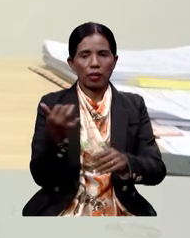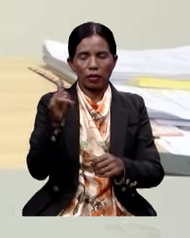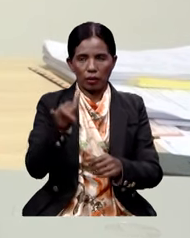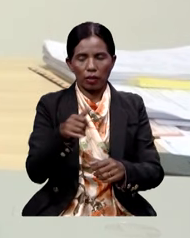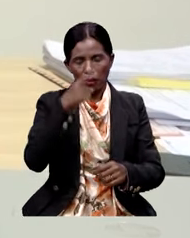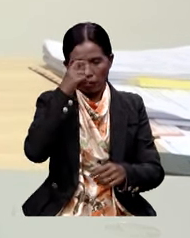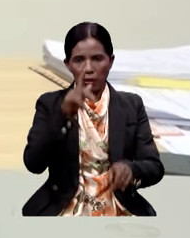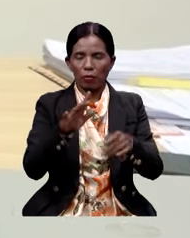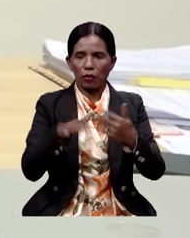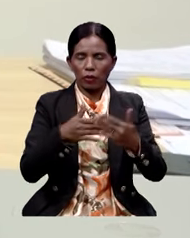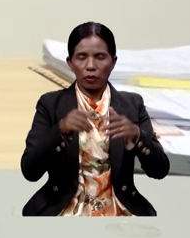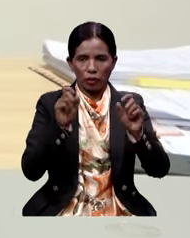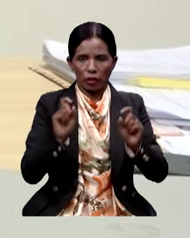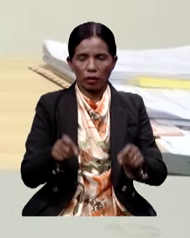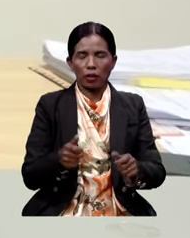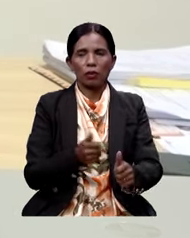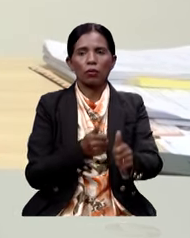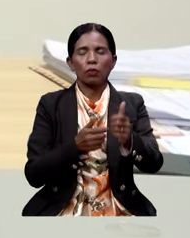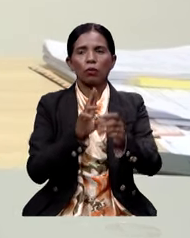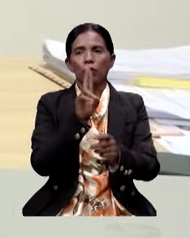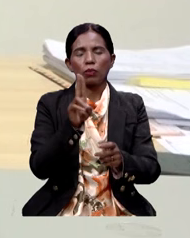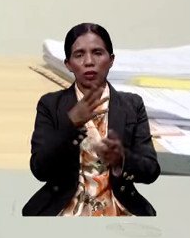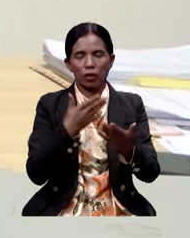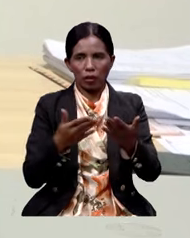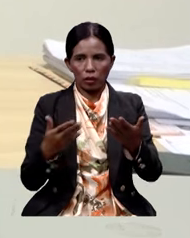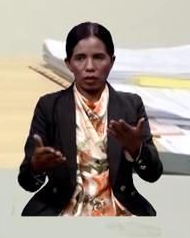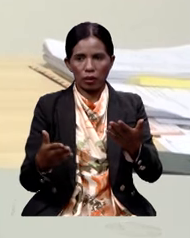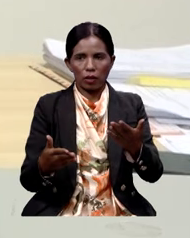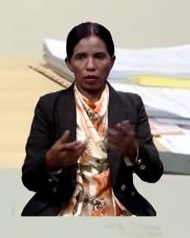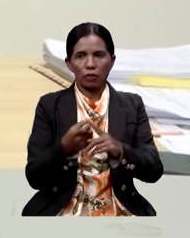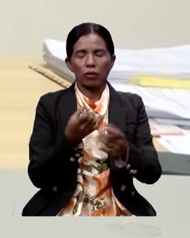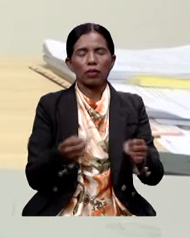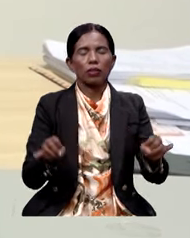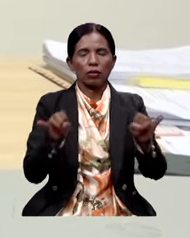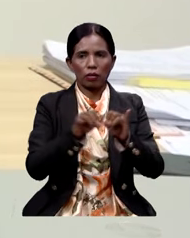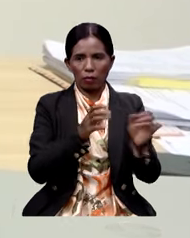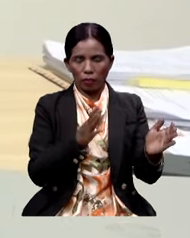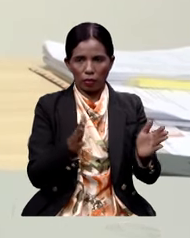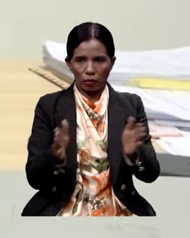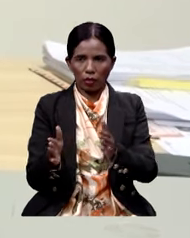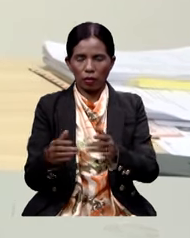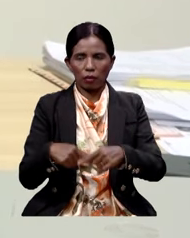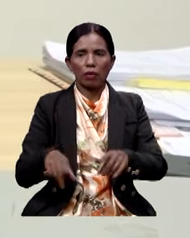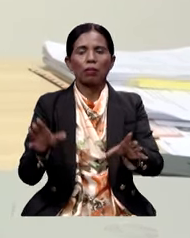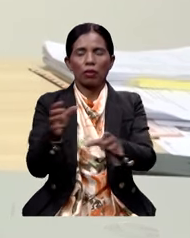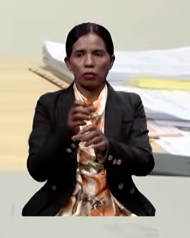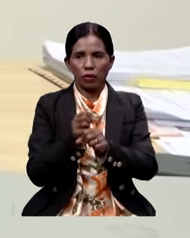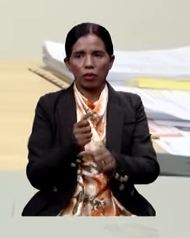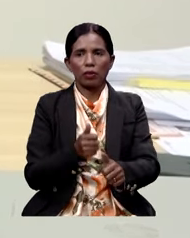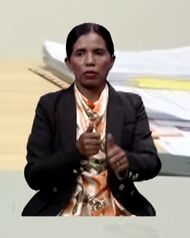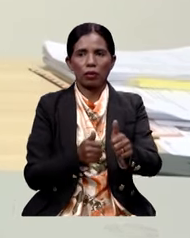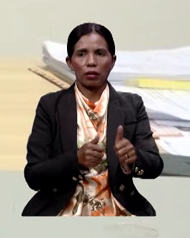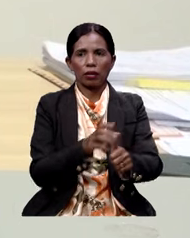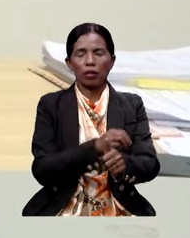tamba ema hototu ten ser usa essa sana bem uma parte em são relevantes para para o ano a tuvela para forte tuir a